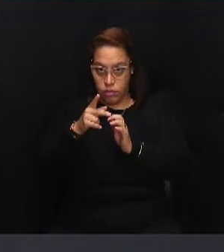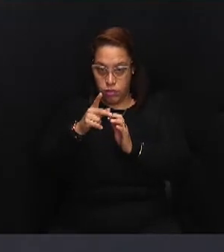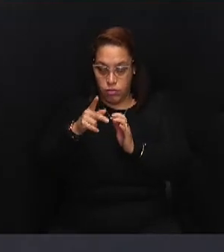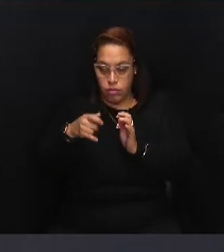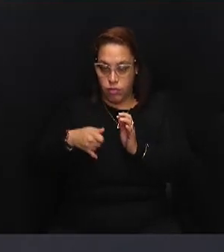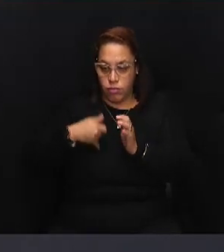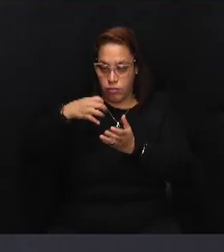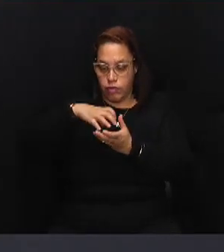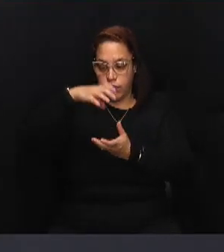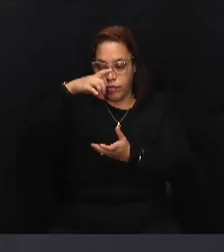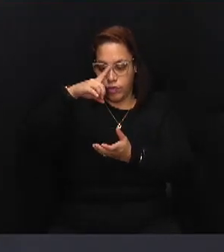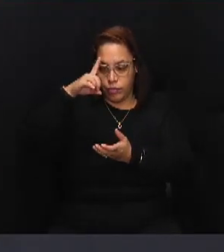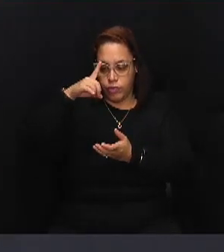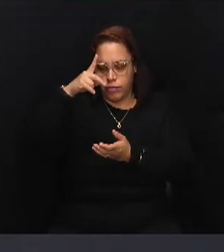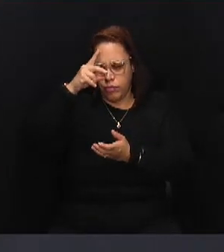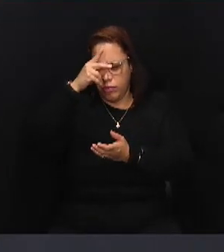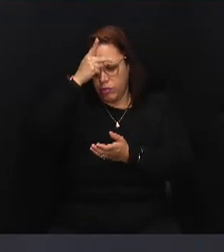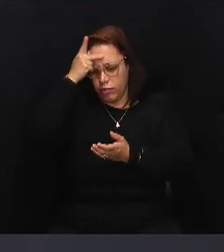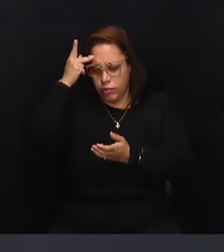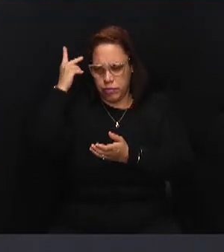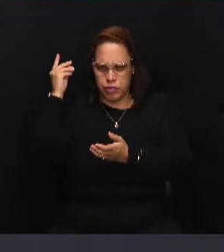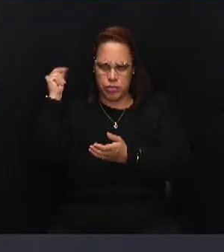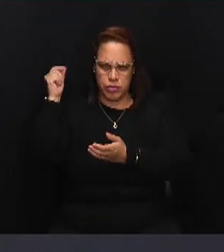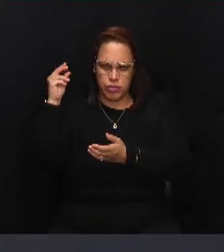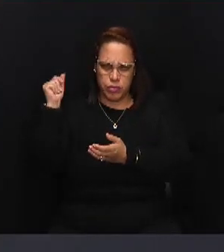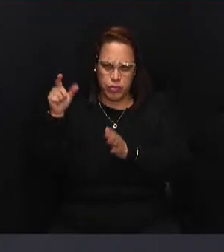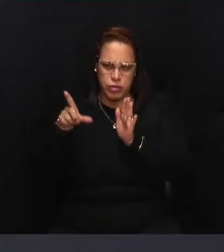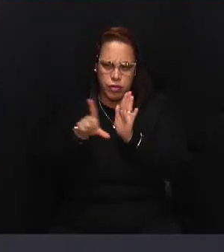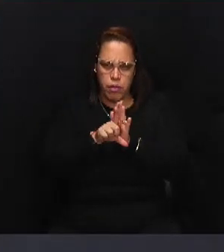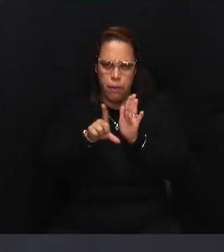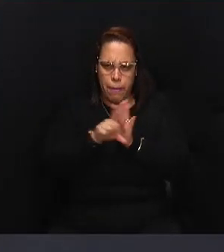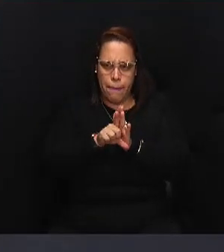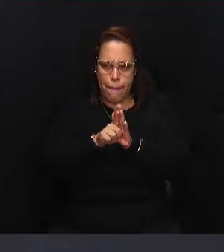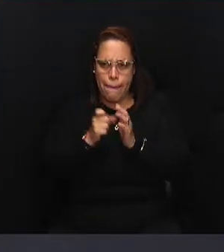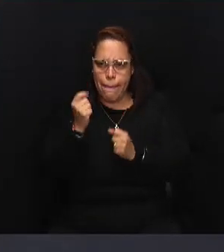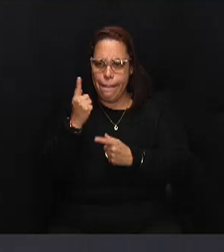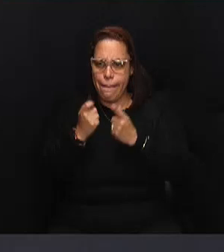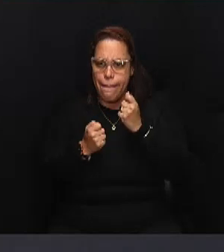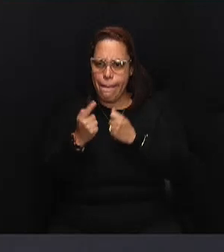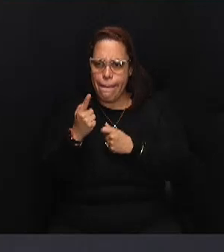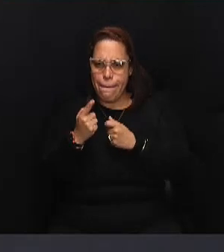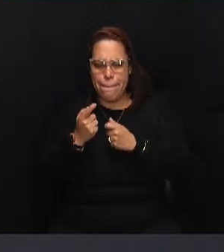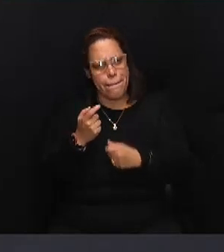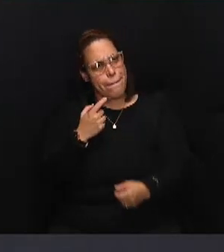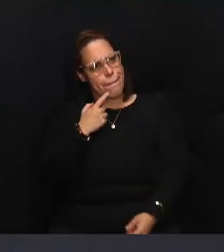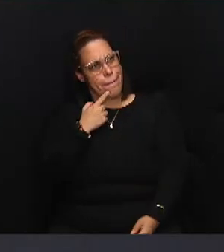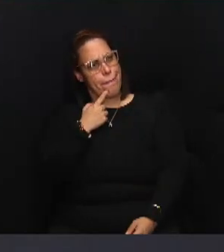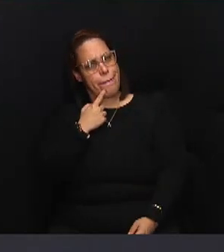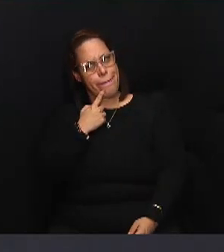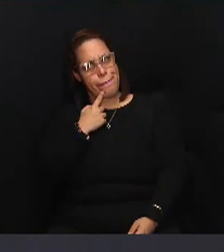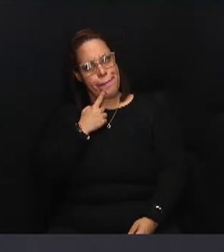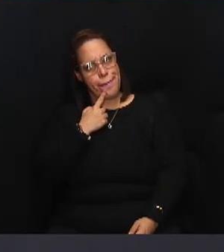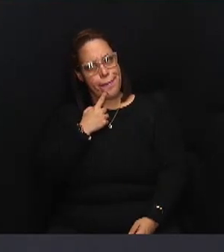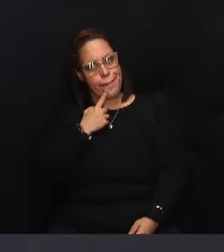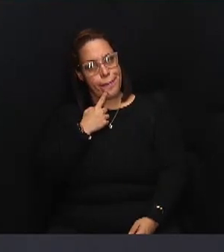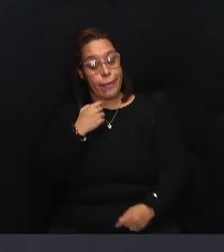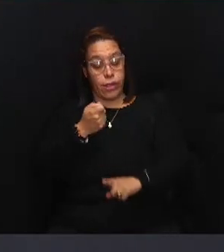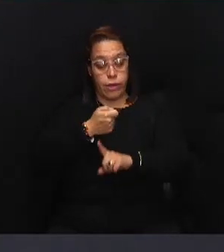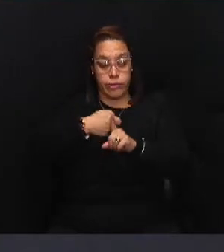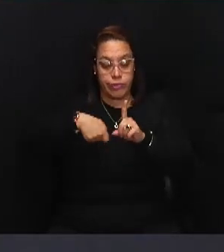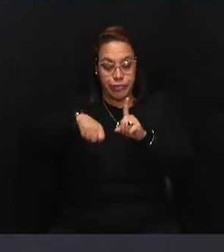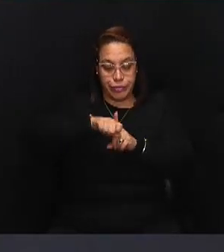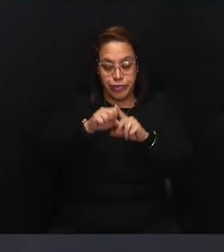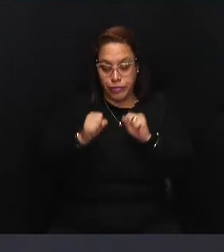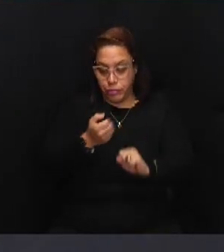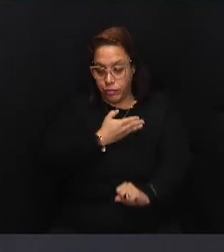lei já muito antiga, né? Mas que tem algumas lacunas que a sociedade e o poder